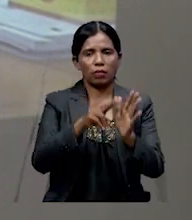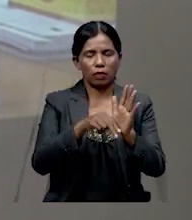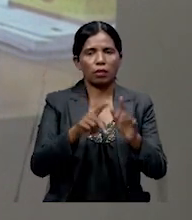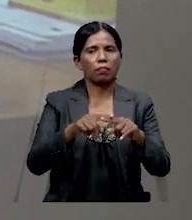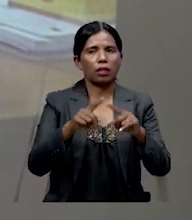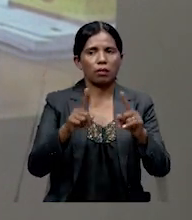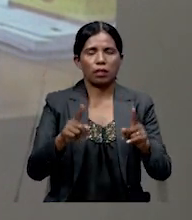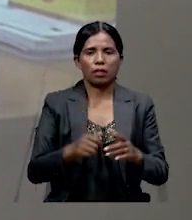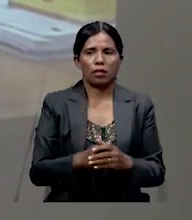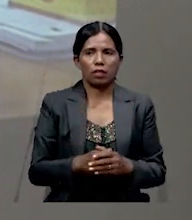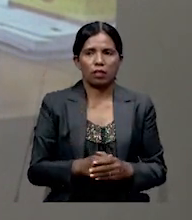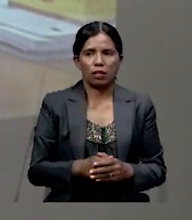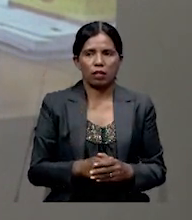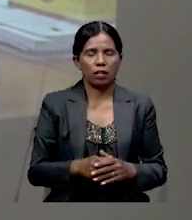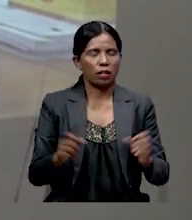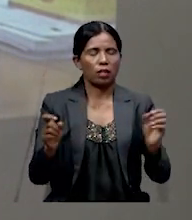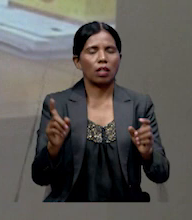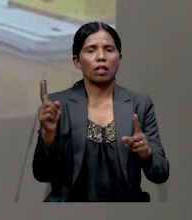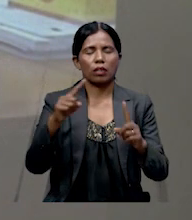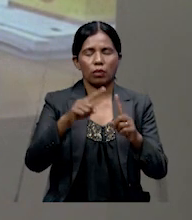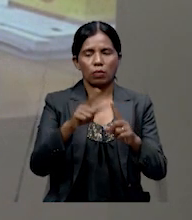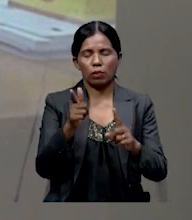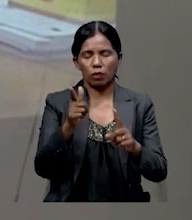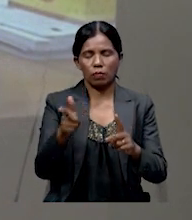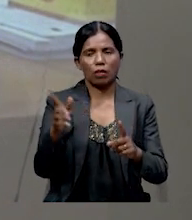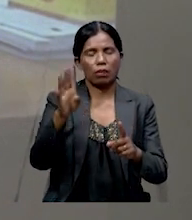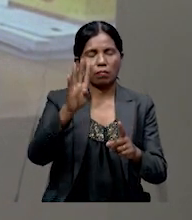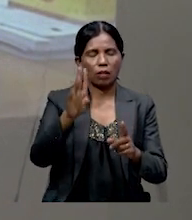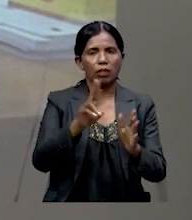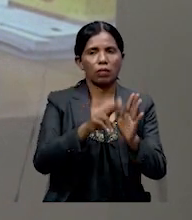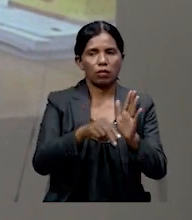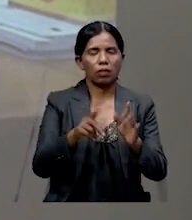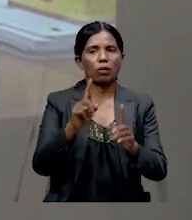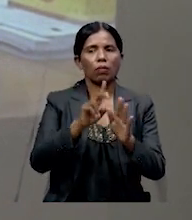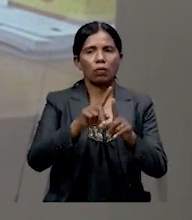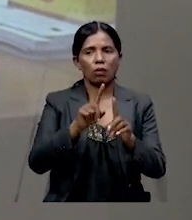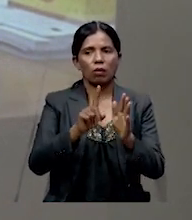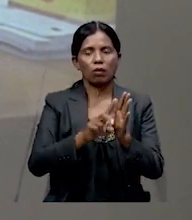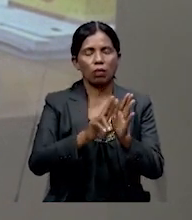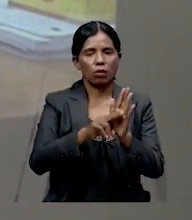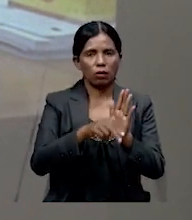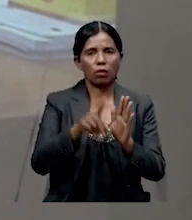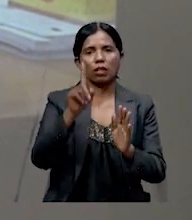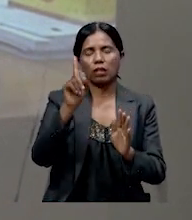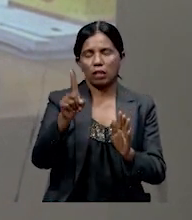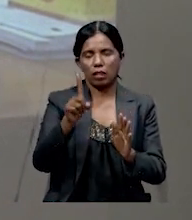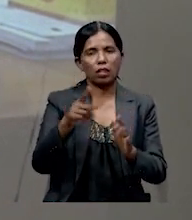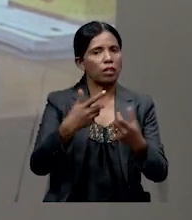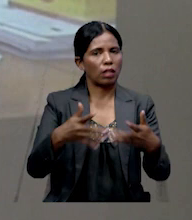100 megabyte ba 24 horas la to 24 horas ida horas ida date ni langsung lakon dia val yang pakot inspirationa